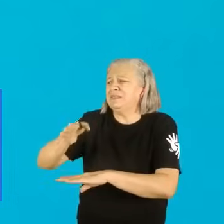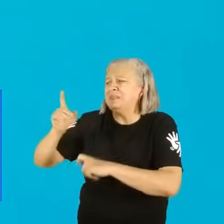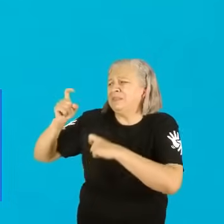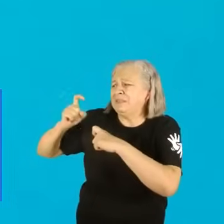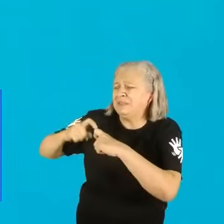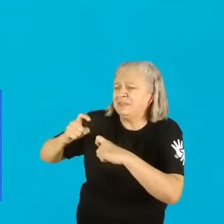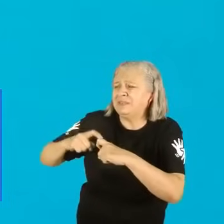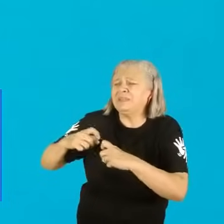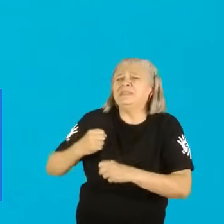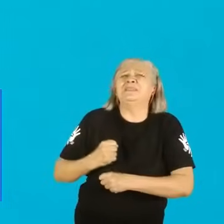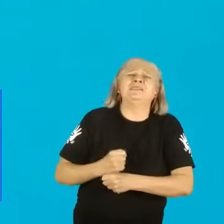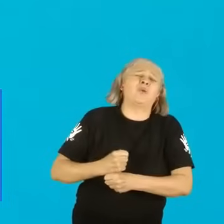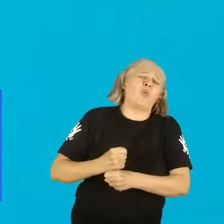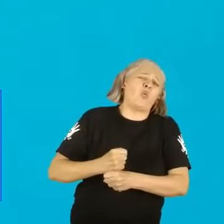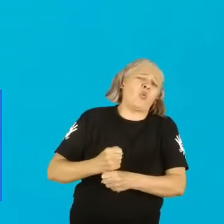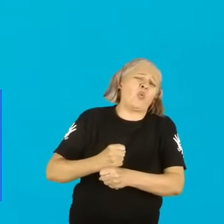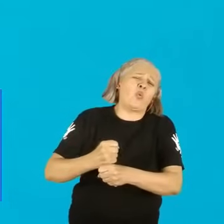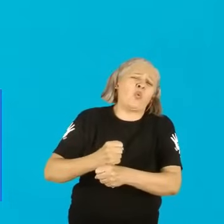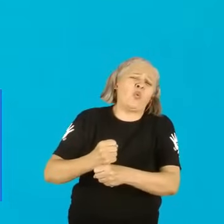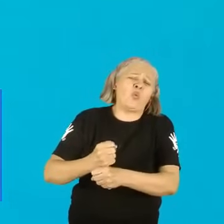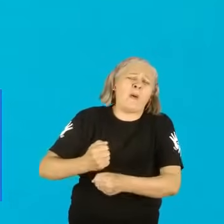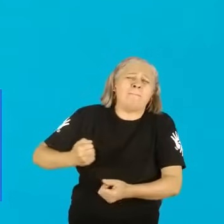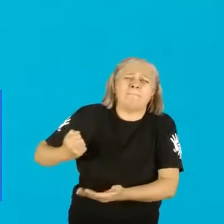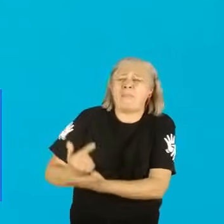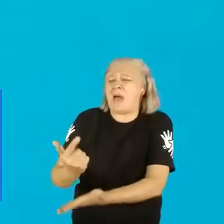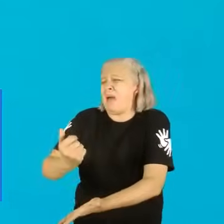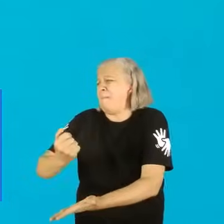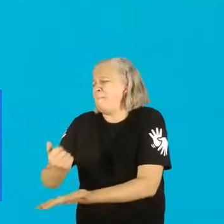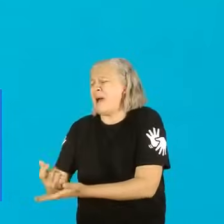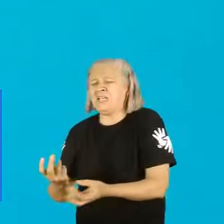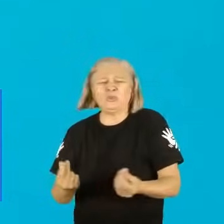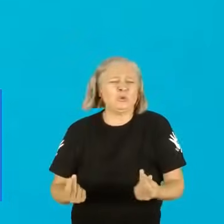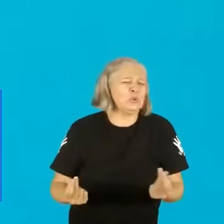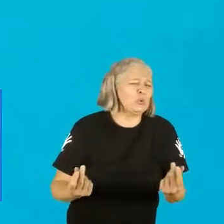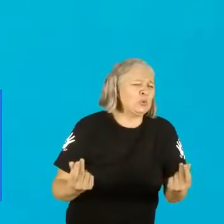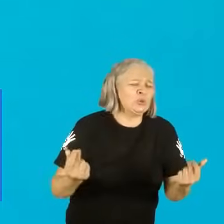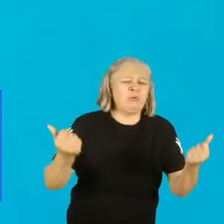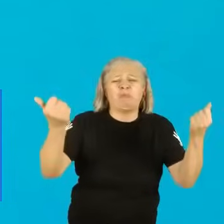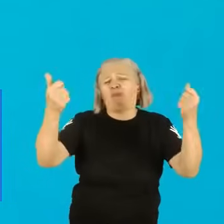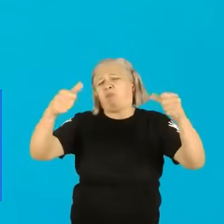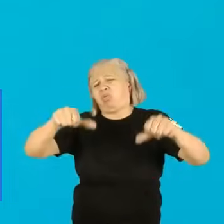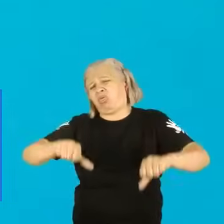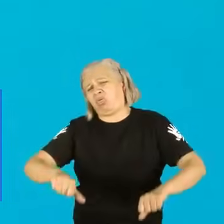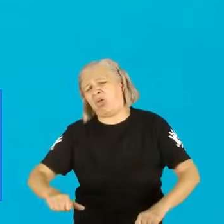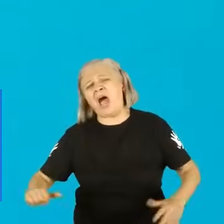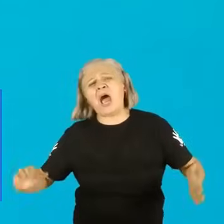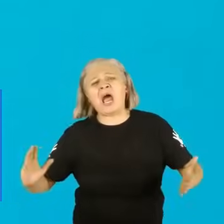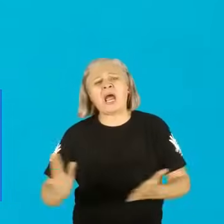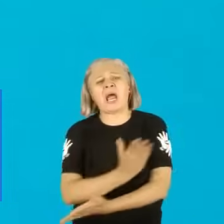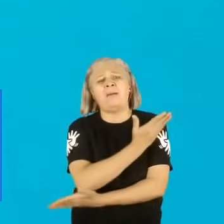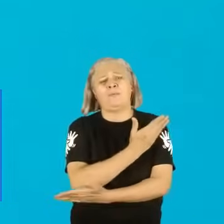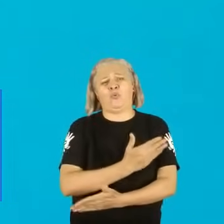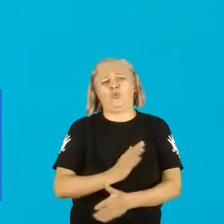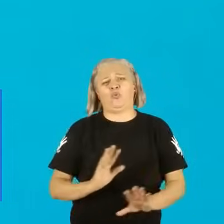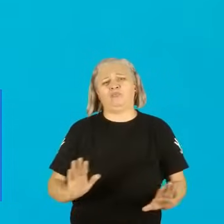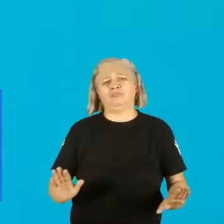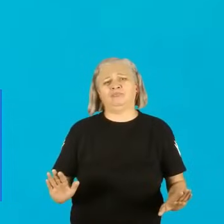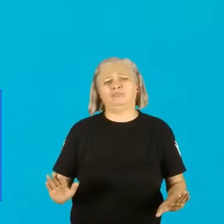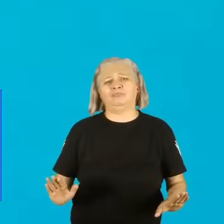dos anos gastou tudo que possuía sem